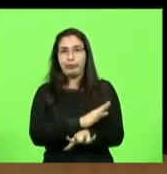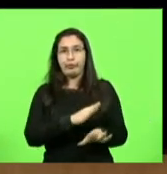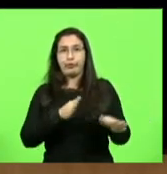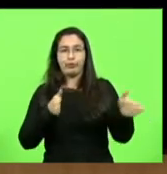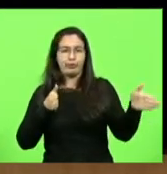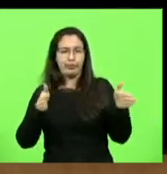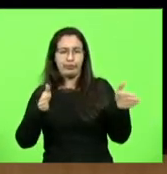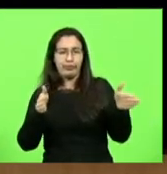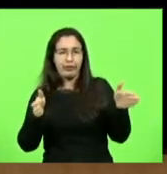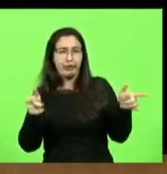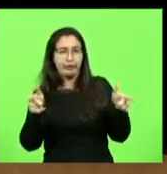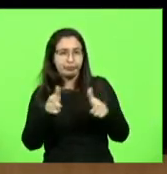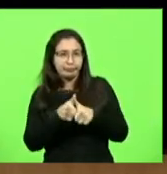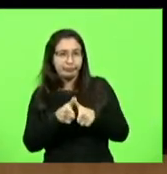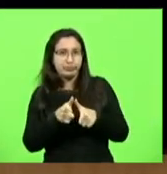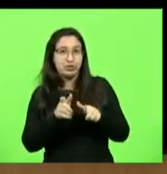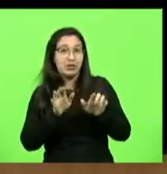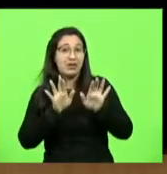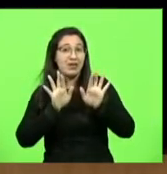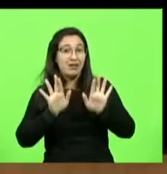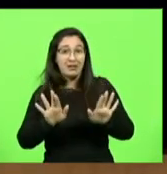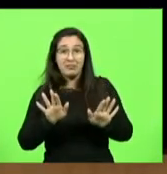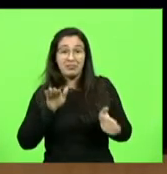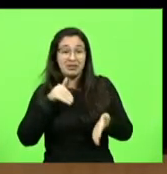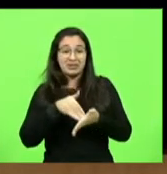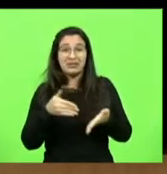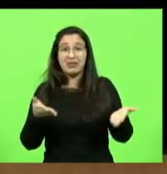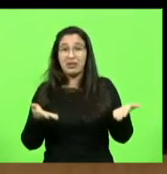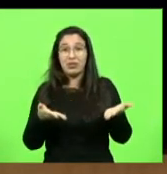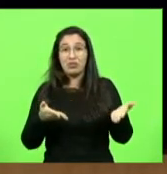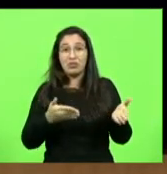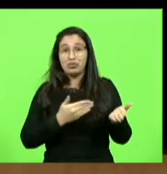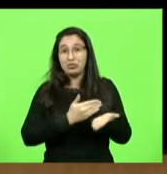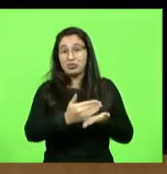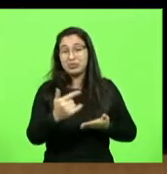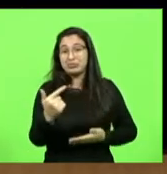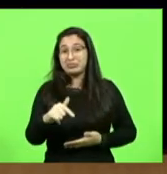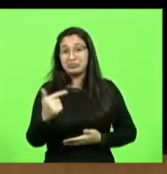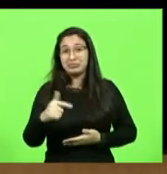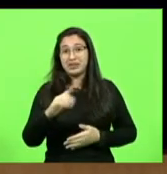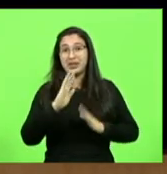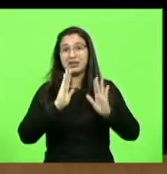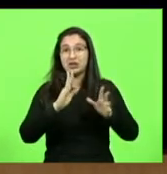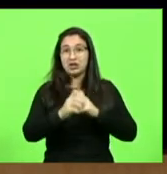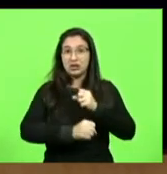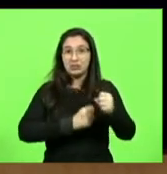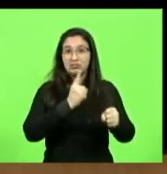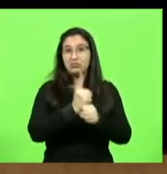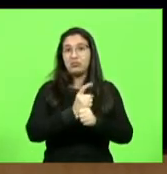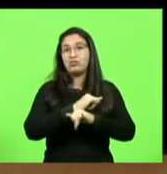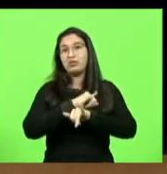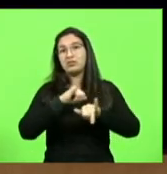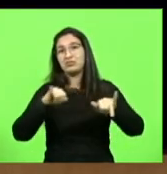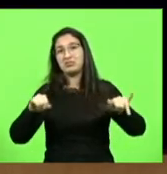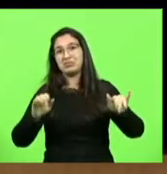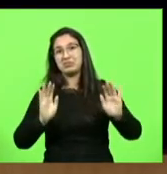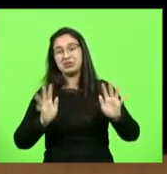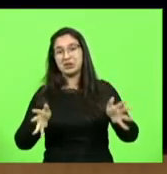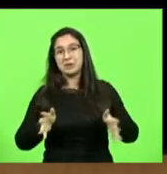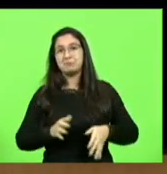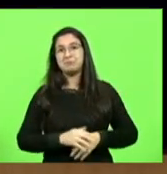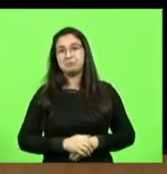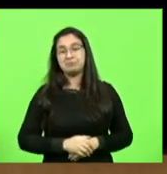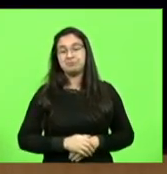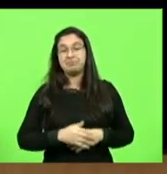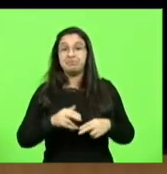prazo, e elas nem sequer começaram, e já passou um ano do anúncio dele. Por isso é que